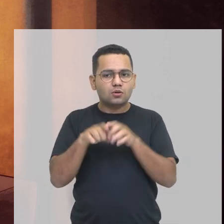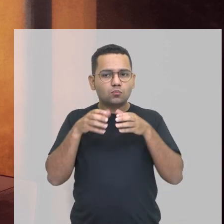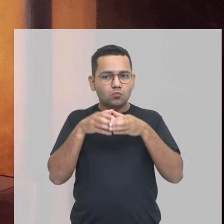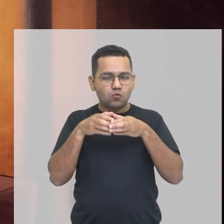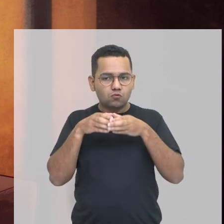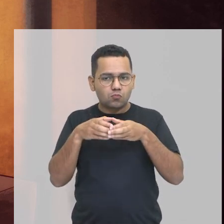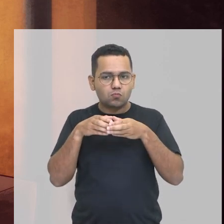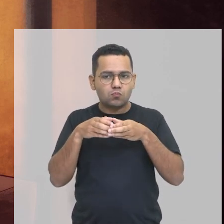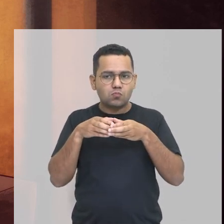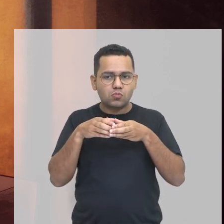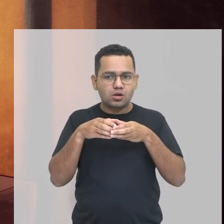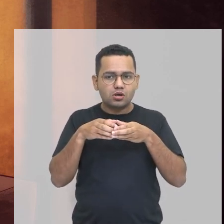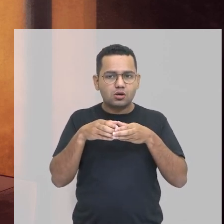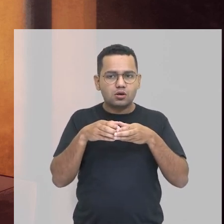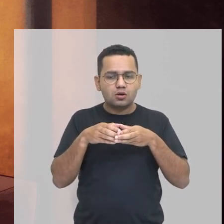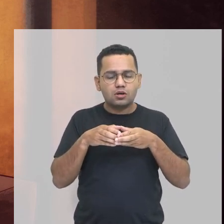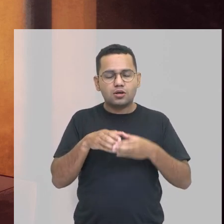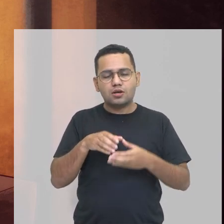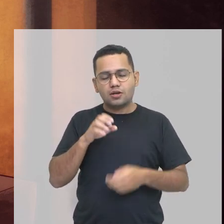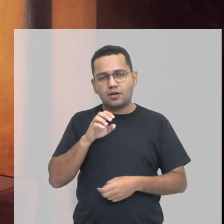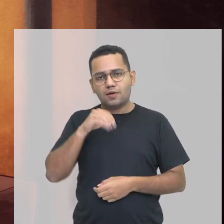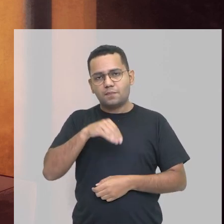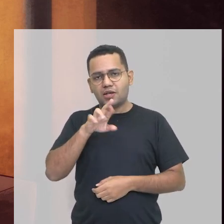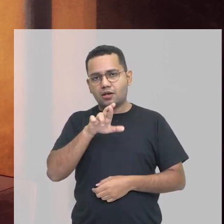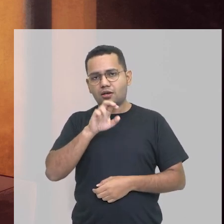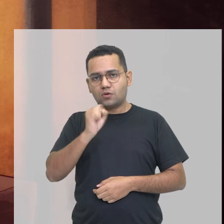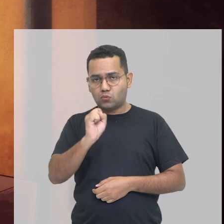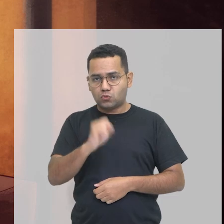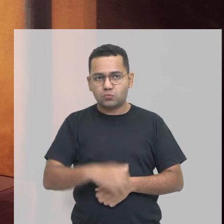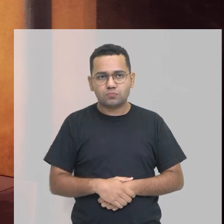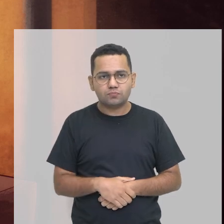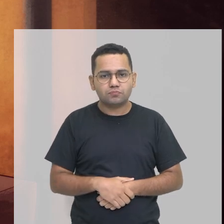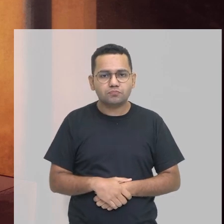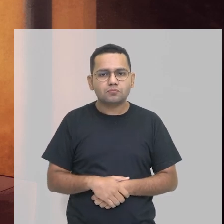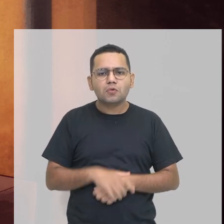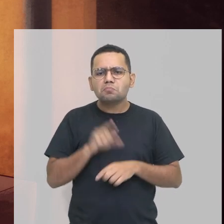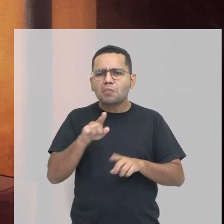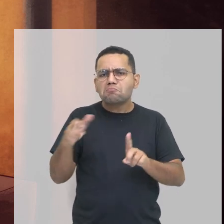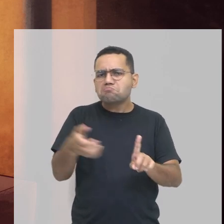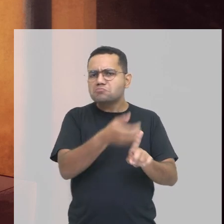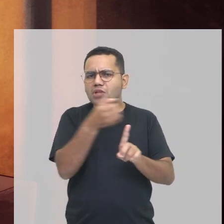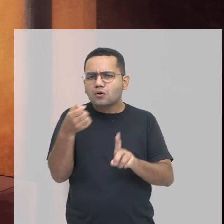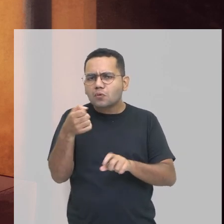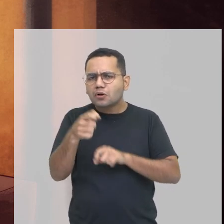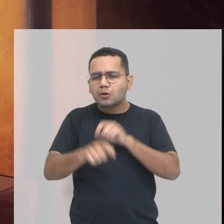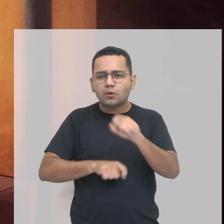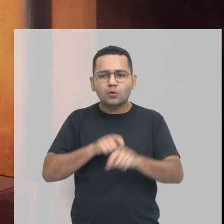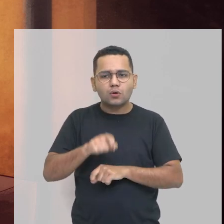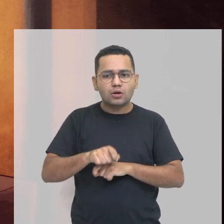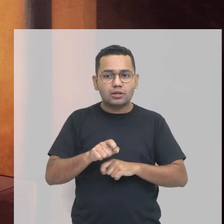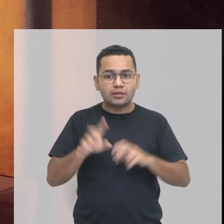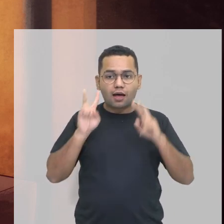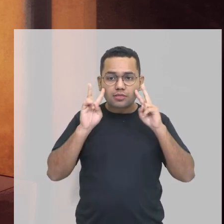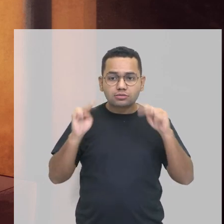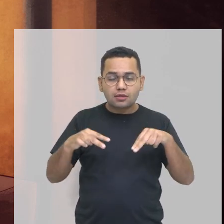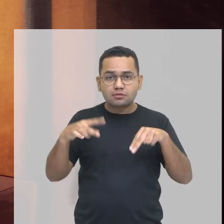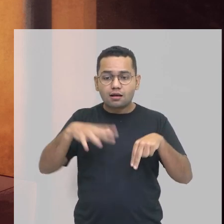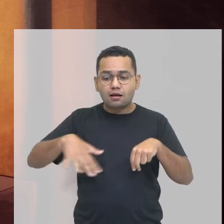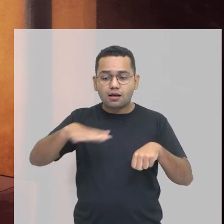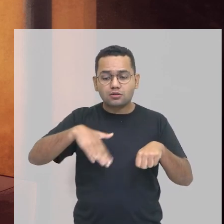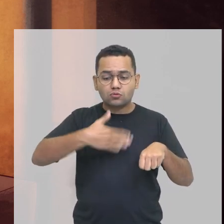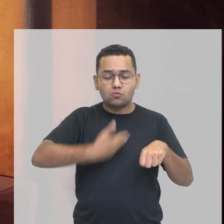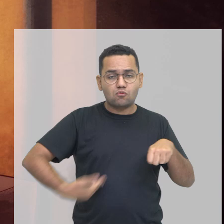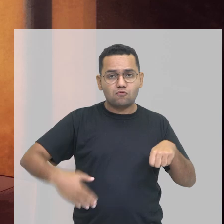8 de Outubro, MR8. O sequestro visava chamar a atenção para as ações repressivas do regime militar